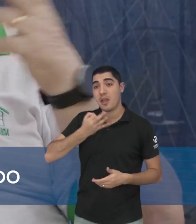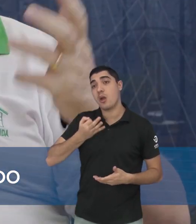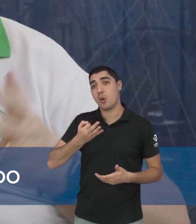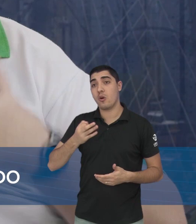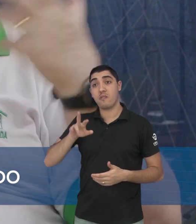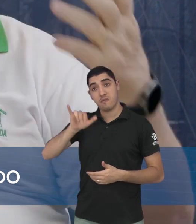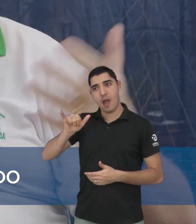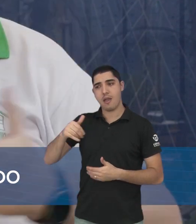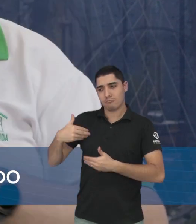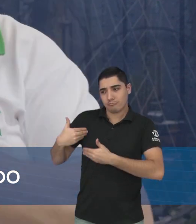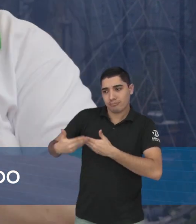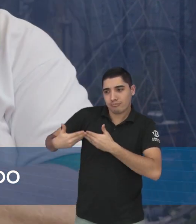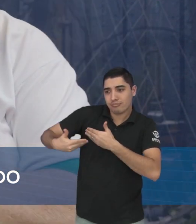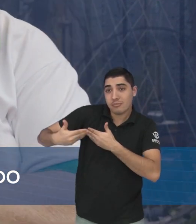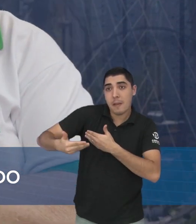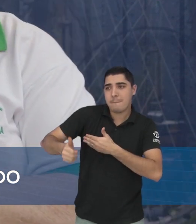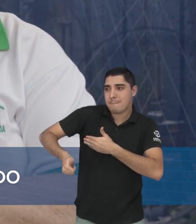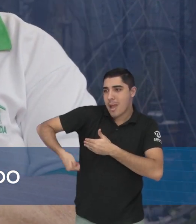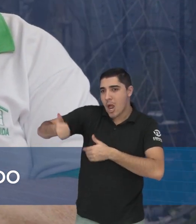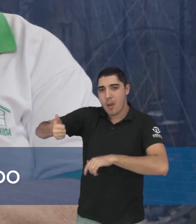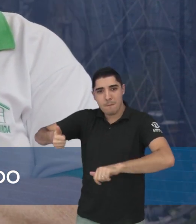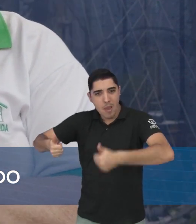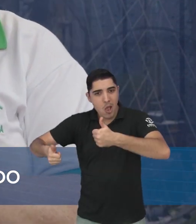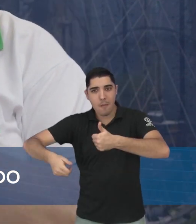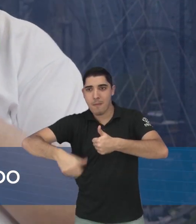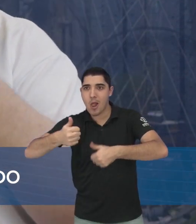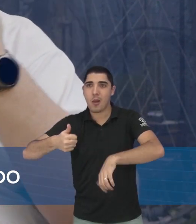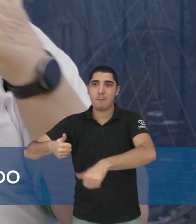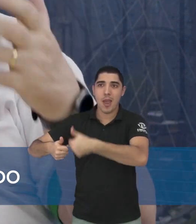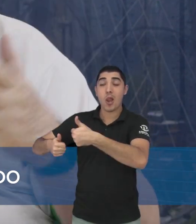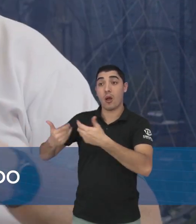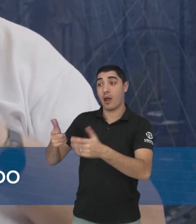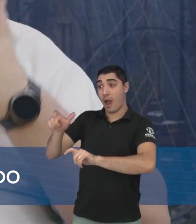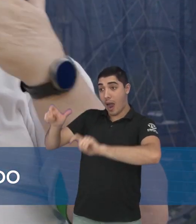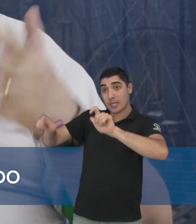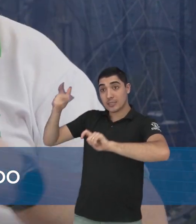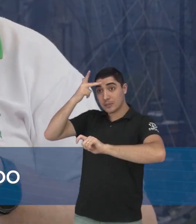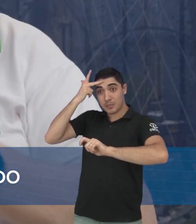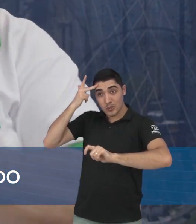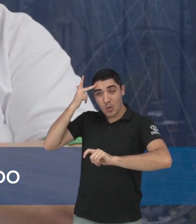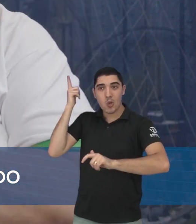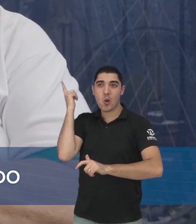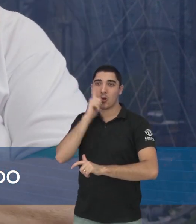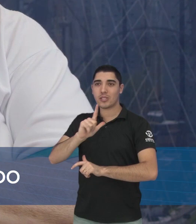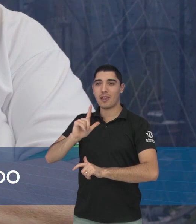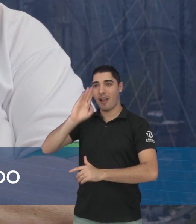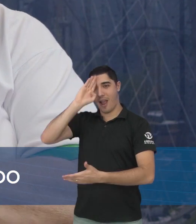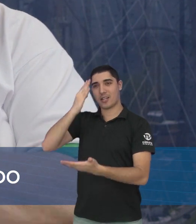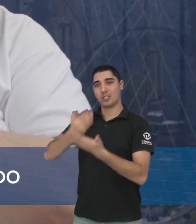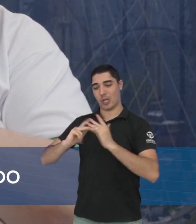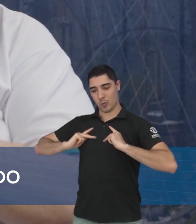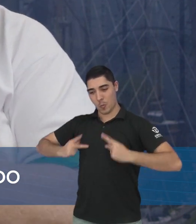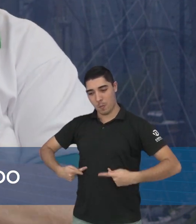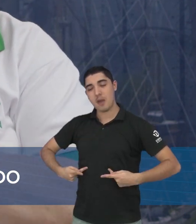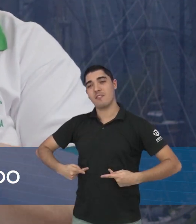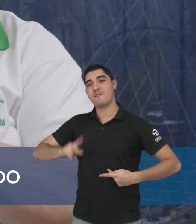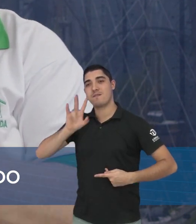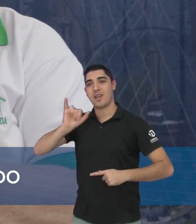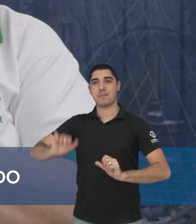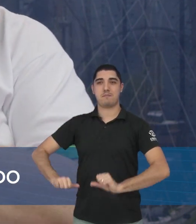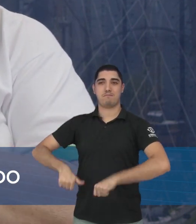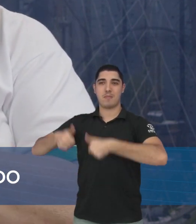vão cada vez mais se tornando melhor e o ser humano vai passando a acreditar mais no ser humano. Parece meio